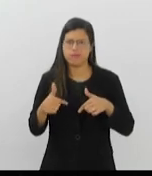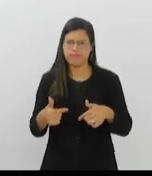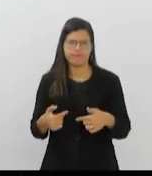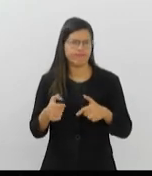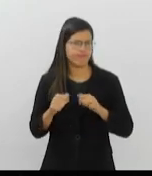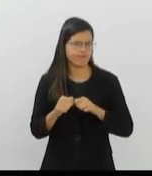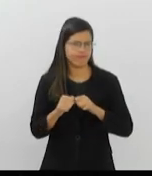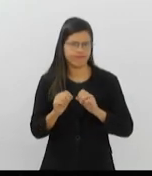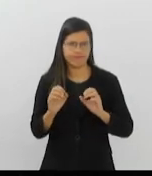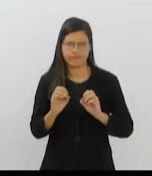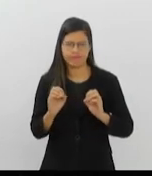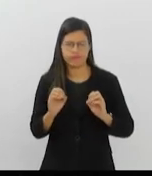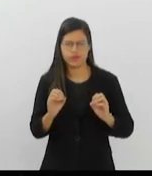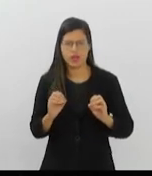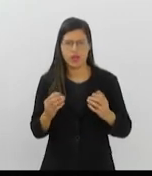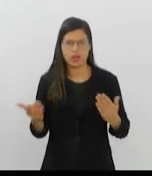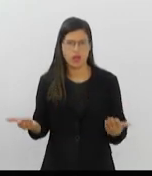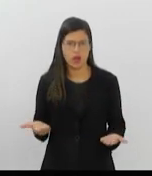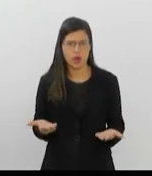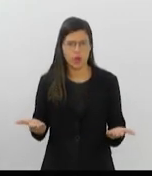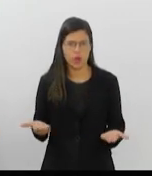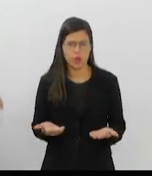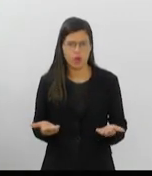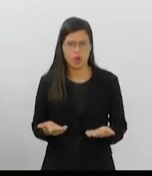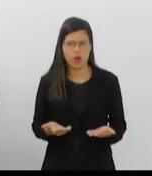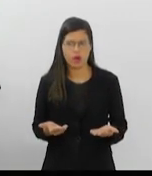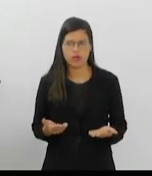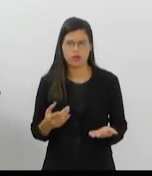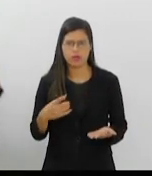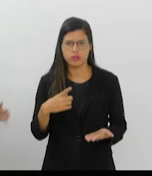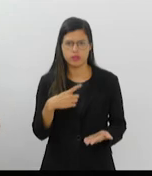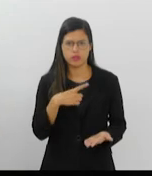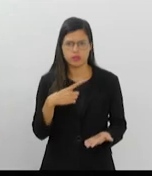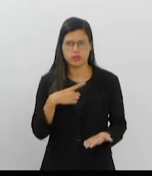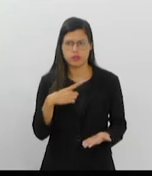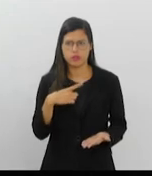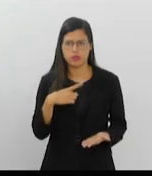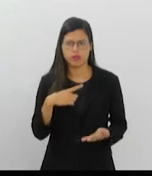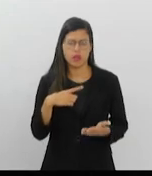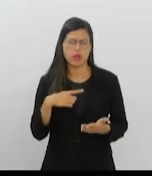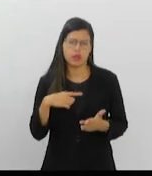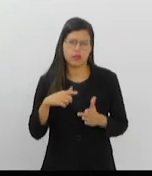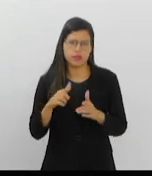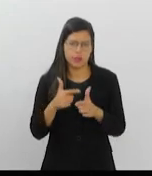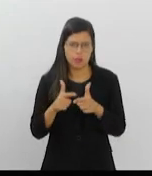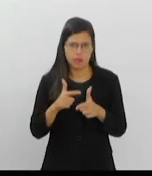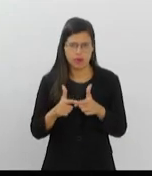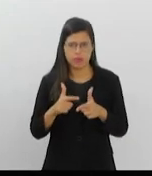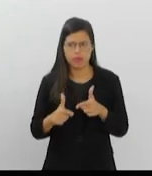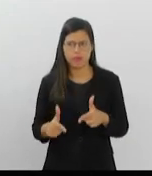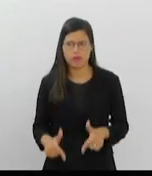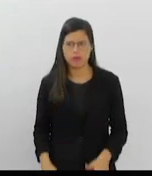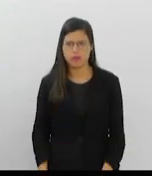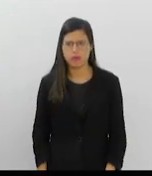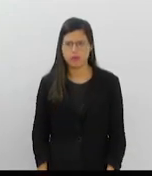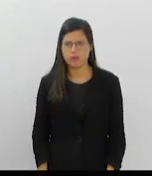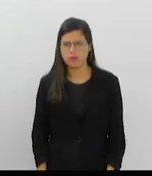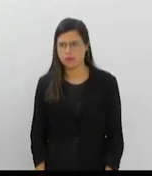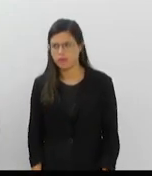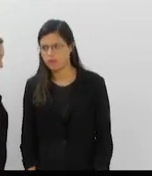tomadas e agora se tem esse impasse Alega o